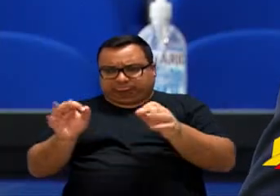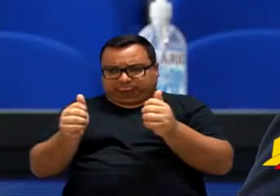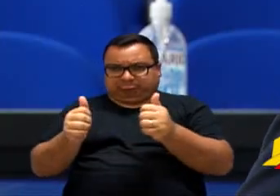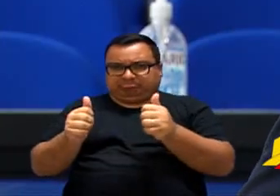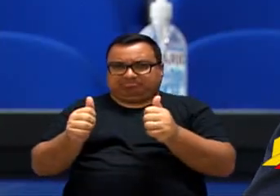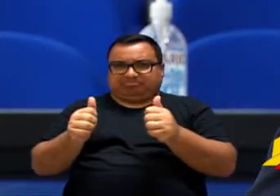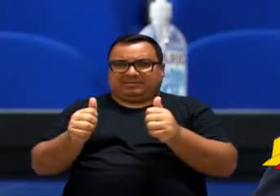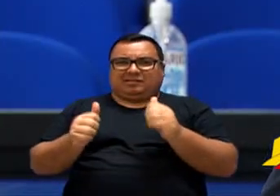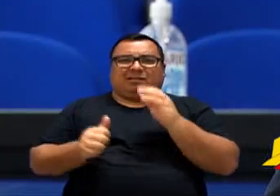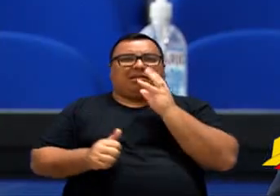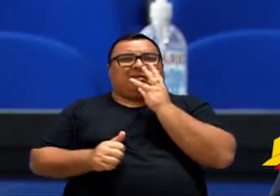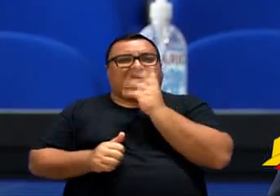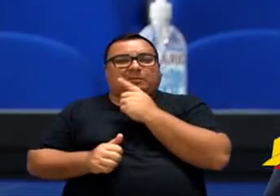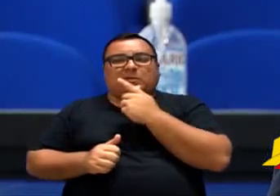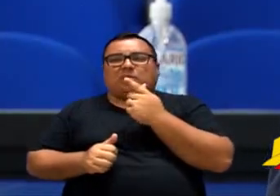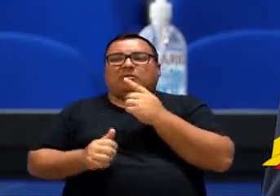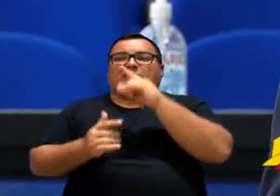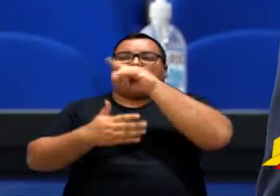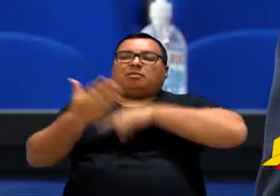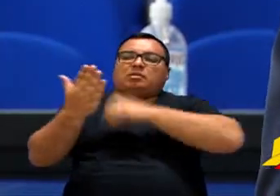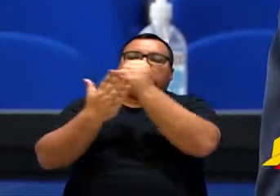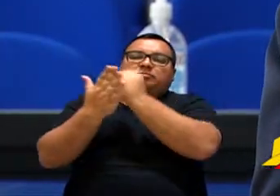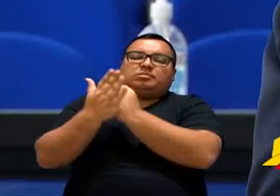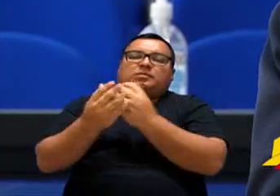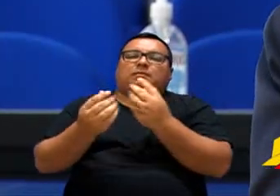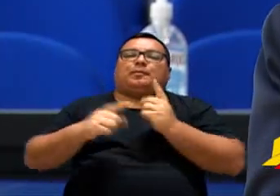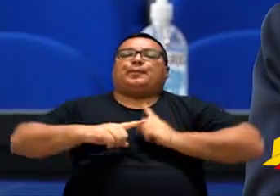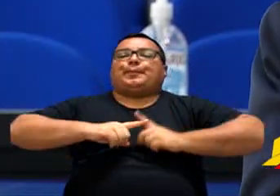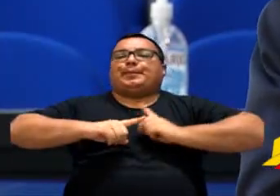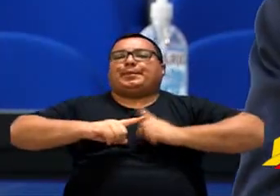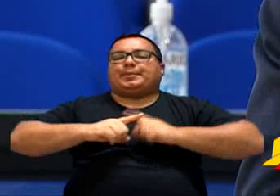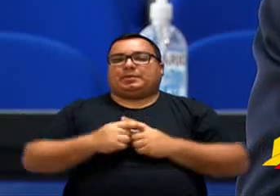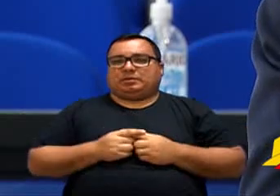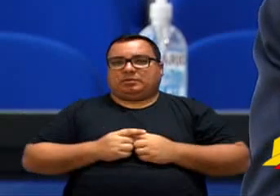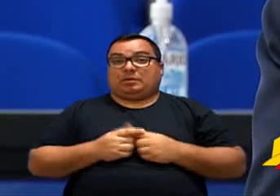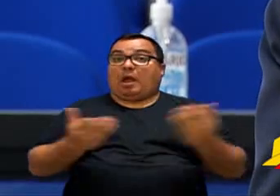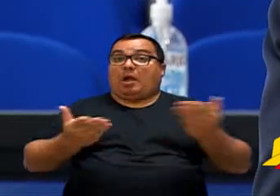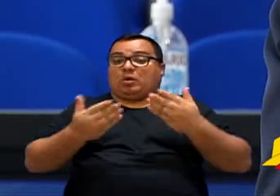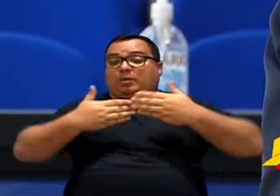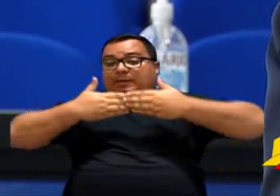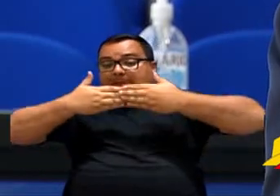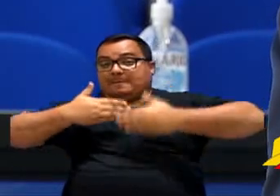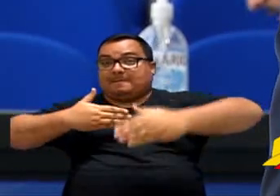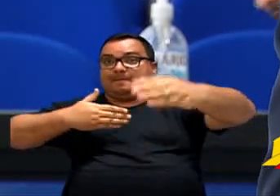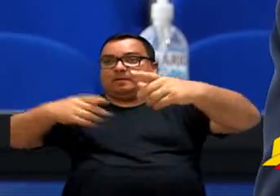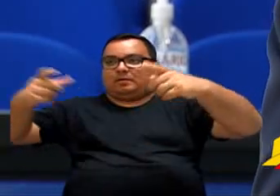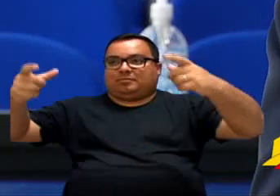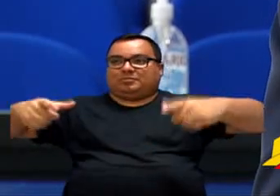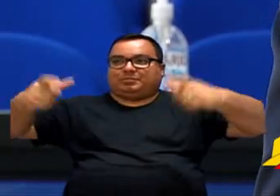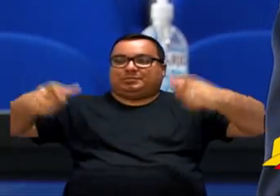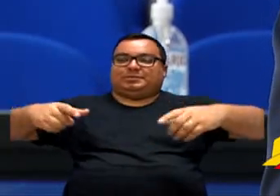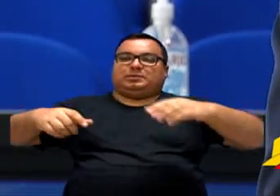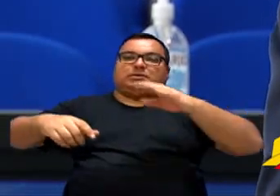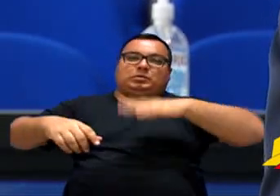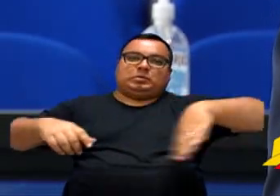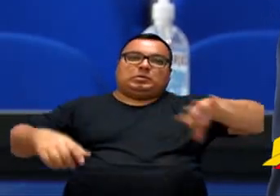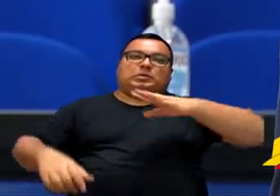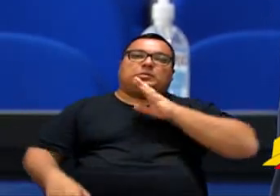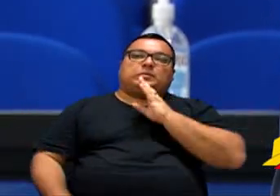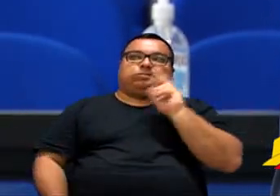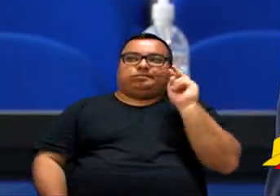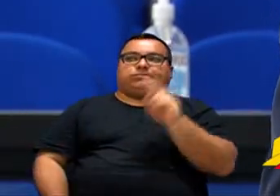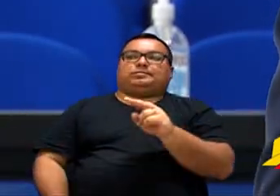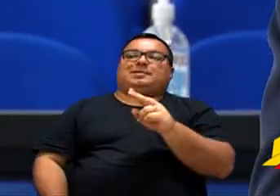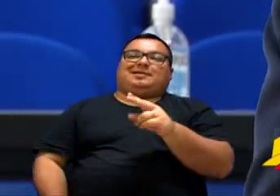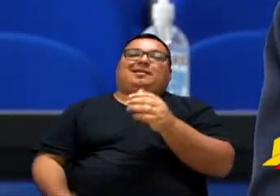a regularização fundiária ali. Agora que está com a feira, ali já ficou um ponto, né, um patrimônio da